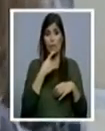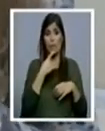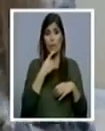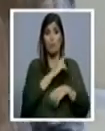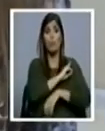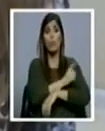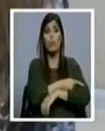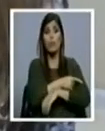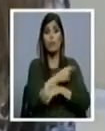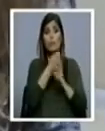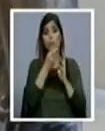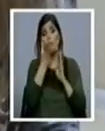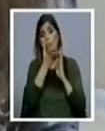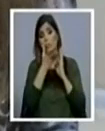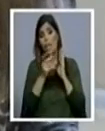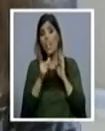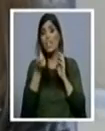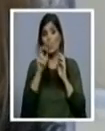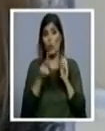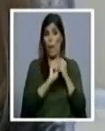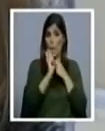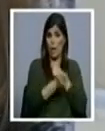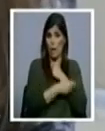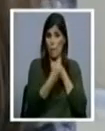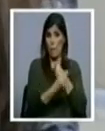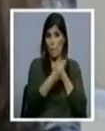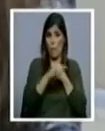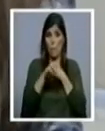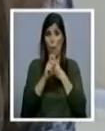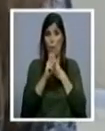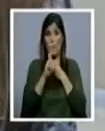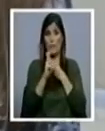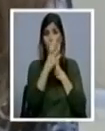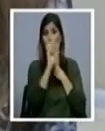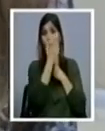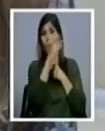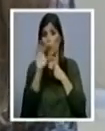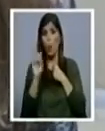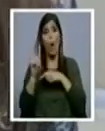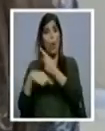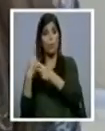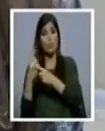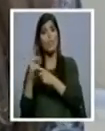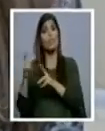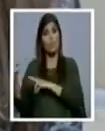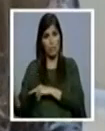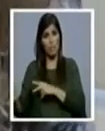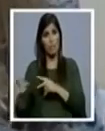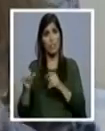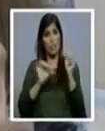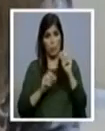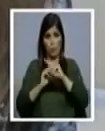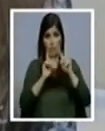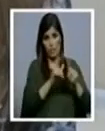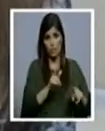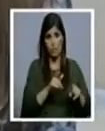de uma quantidade diversificada de resíduos. A banana funciona muito bem para o mercúrio, mas temos outras alternativas para outros elementos,